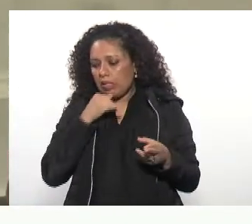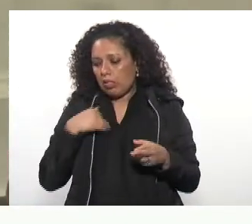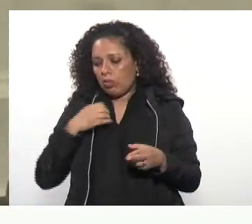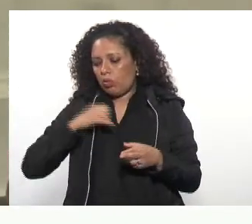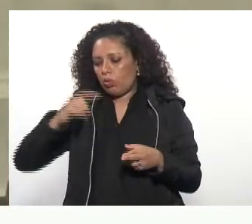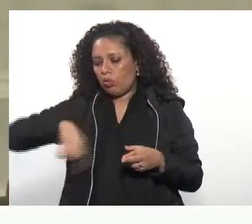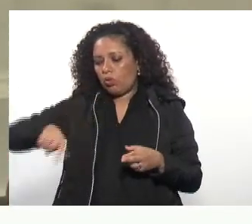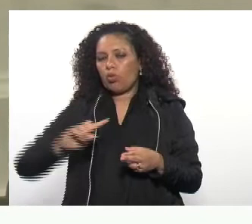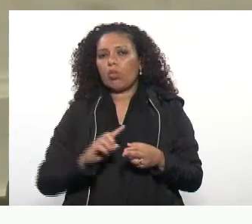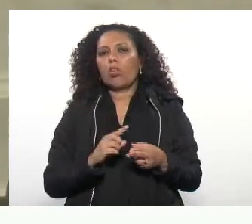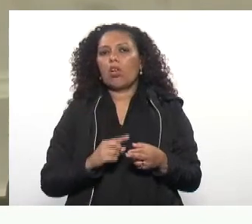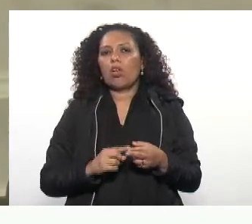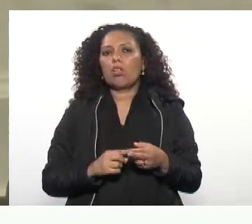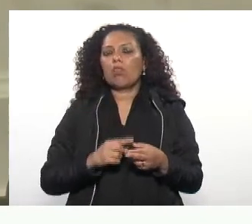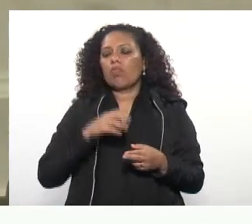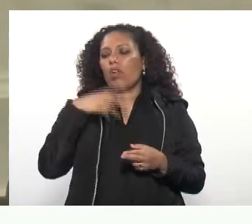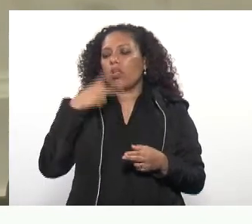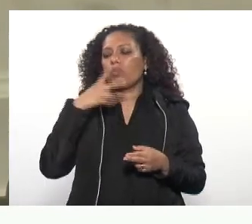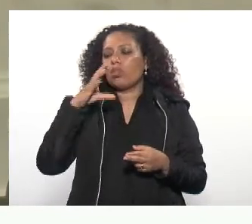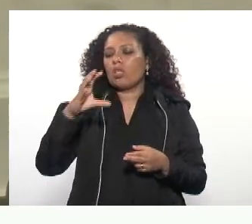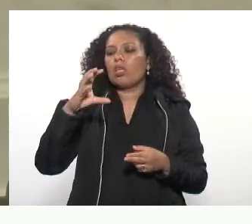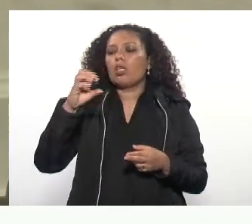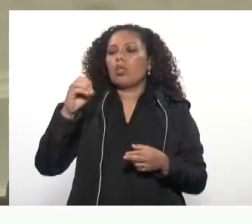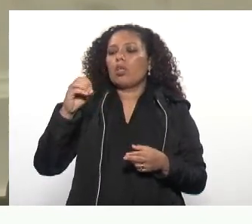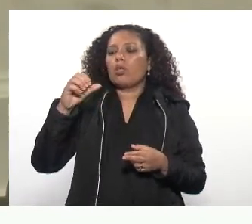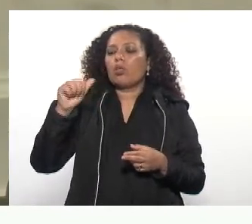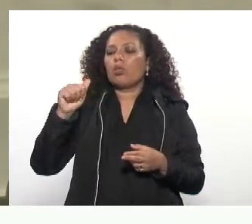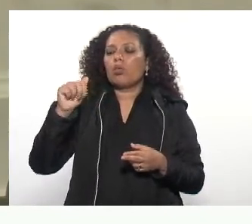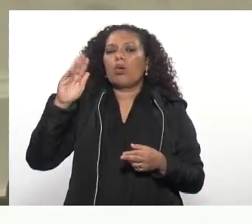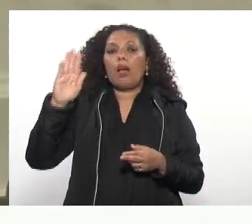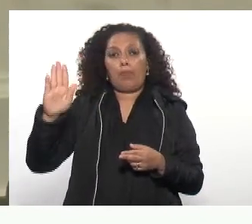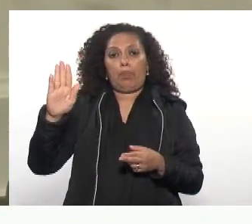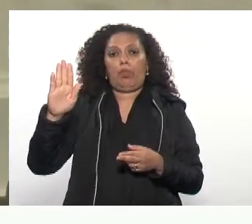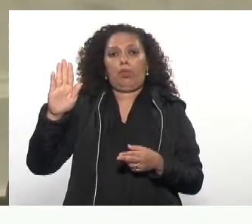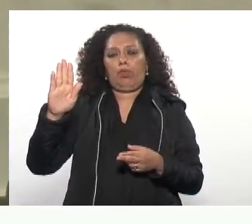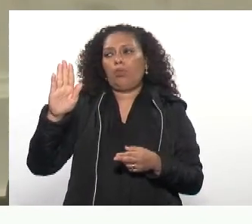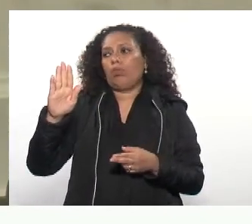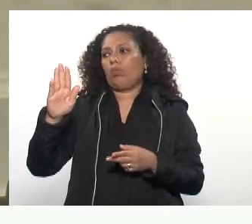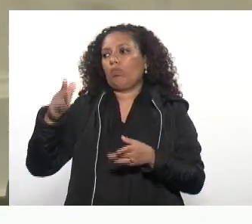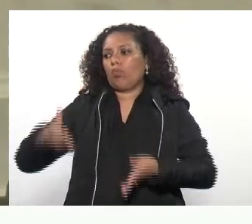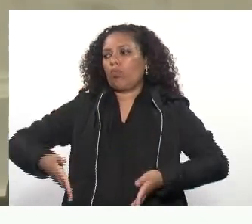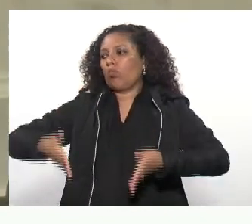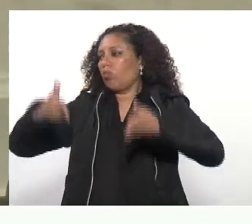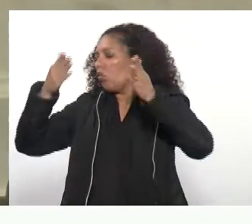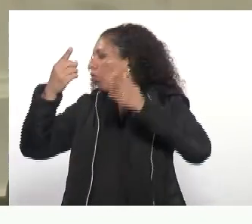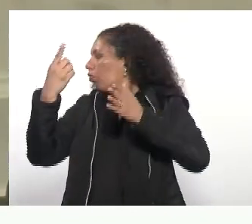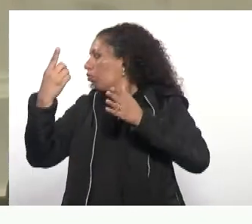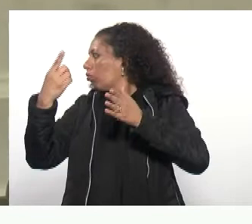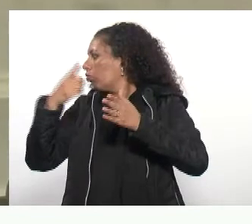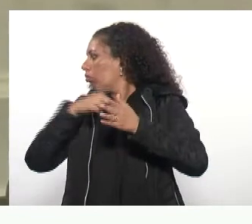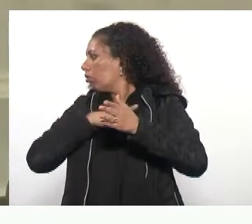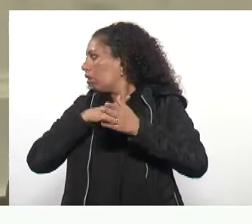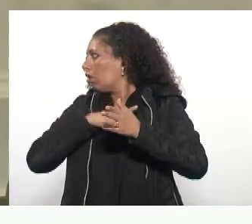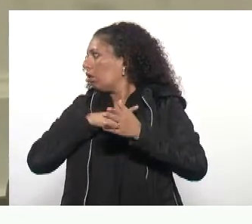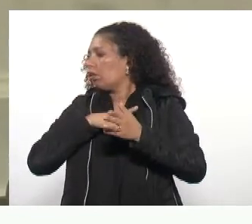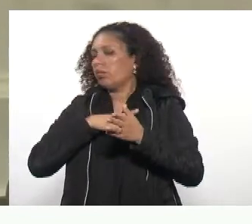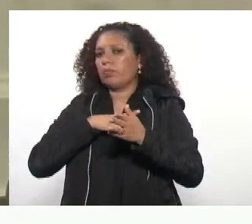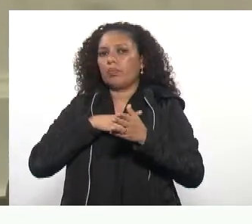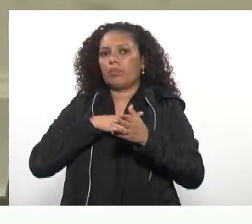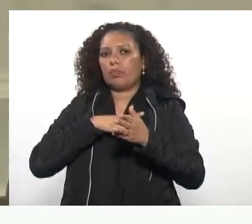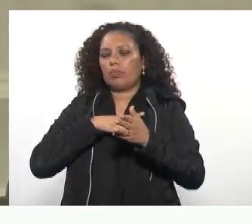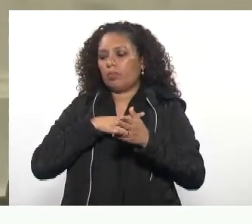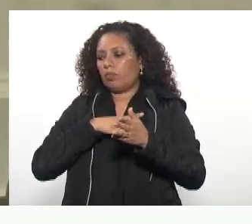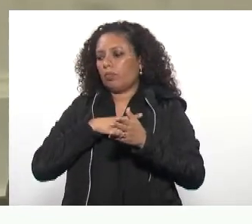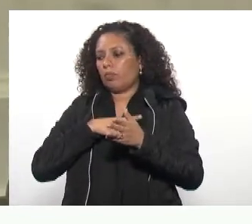levar em consideração a Coab, né, um bloco específico, existe, né, a